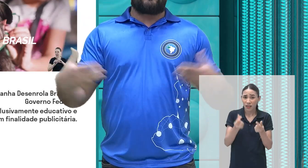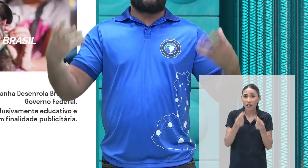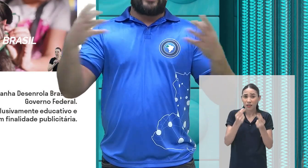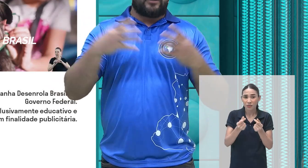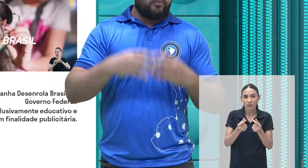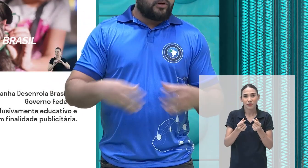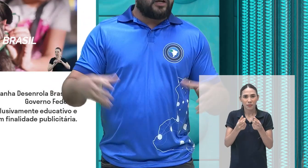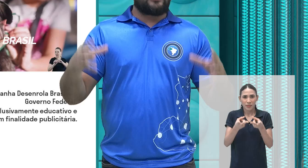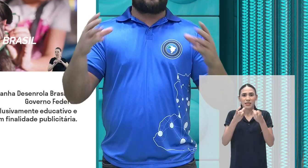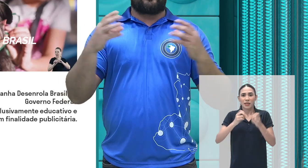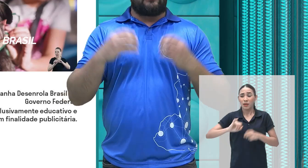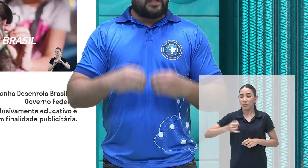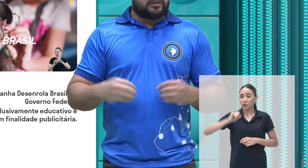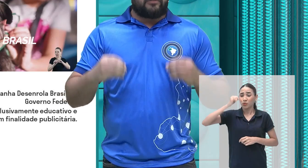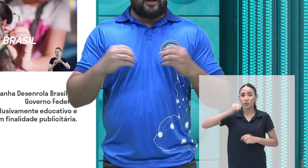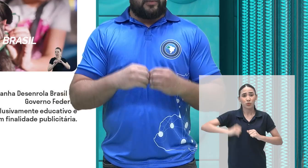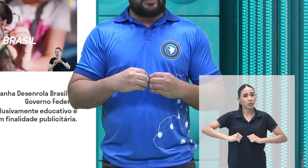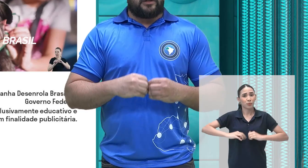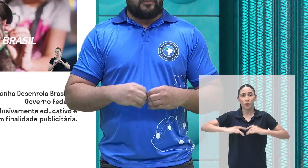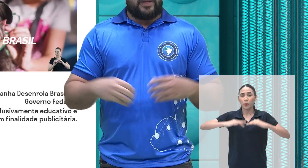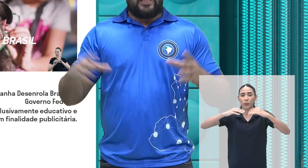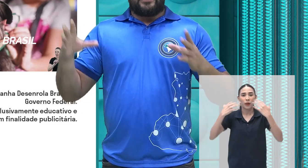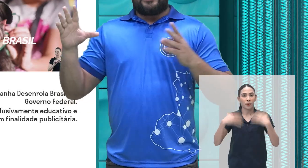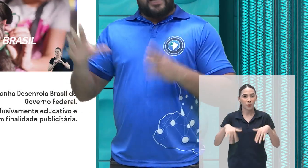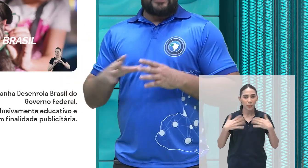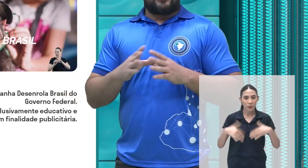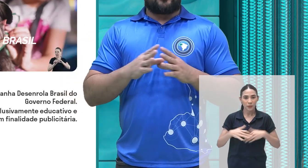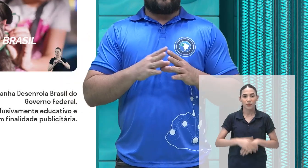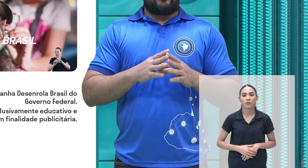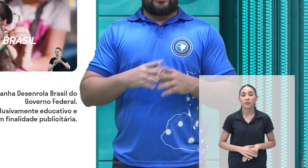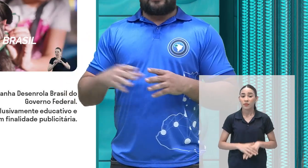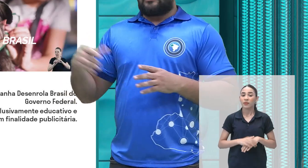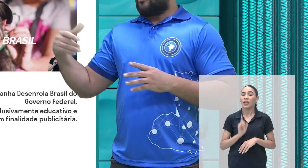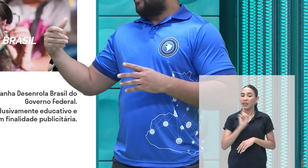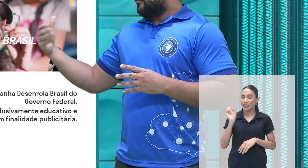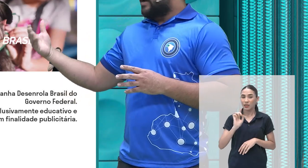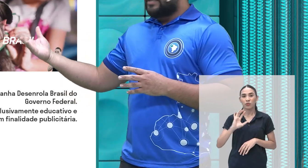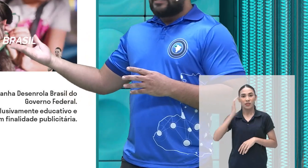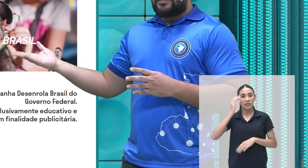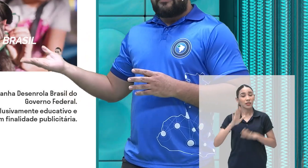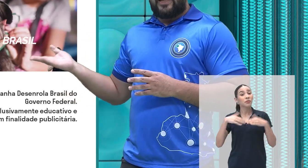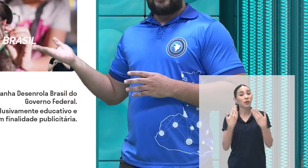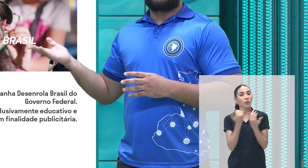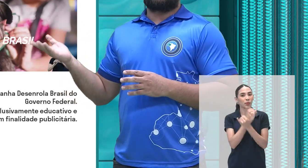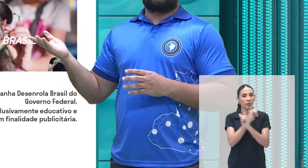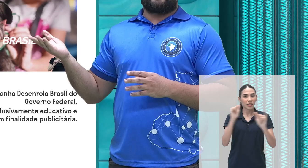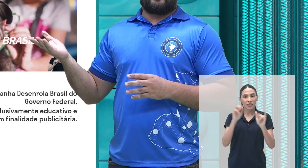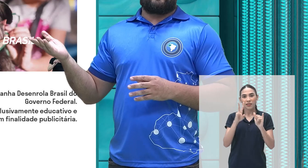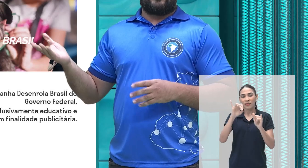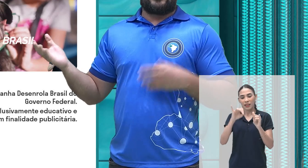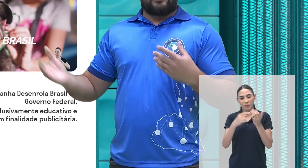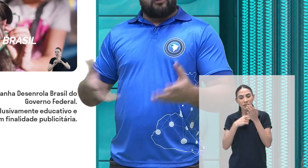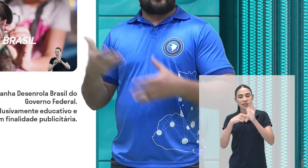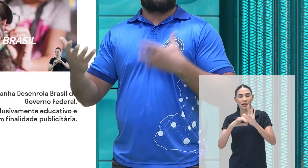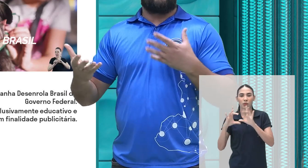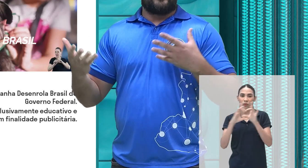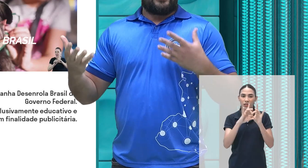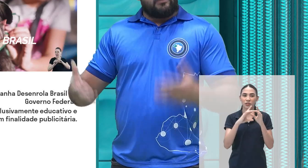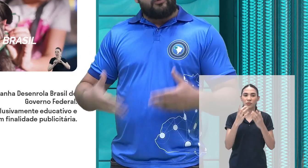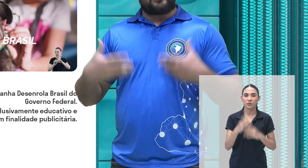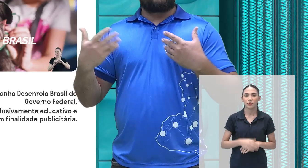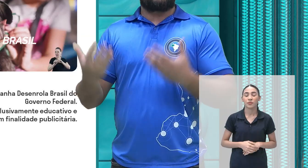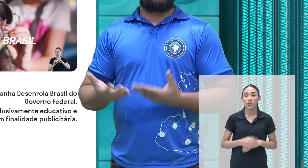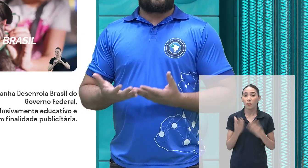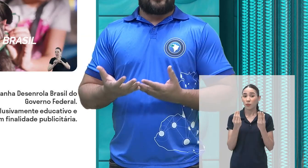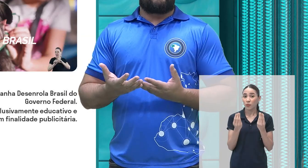que os juros vai acumulando e a sua dívida só vai aumentando. E era isso que estava acontecendo. Então a propaganda vem nesse contexto em que se constatou